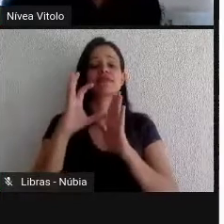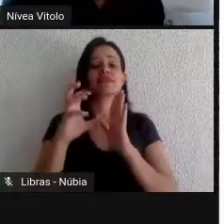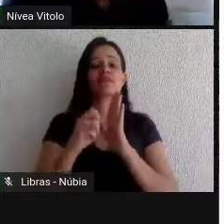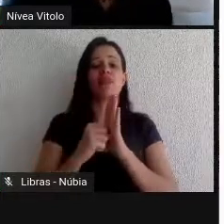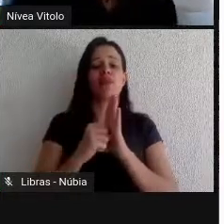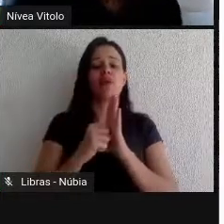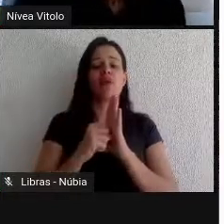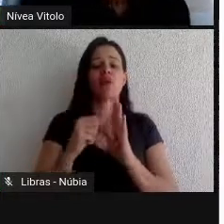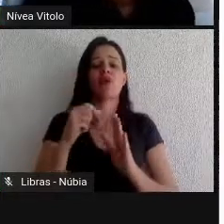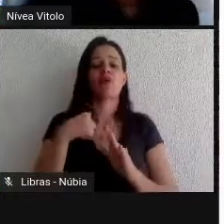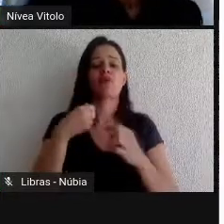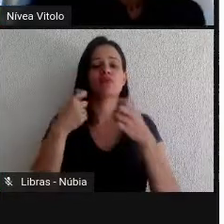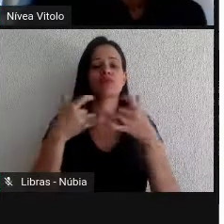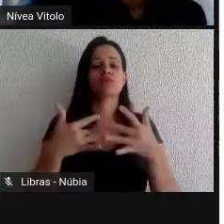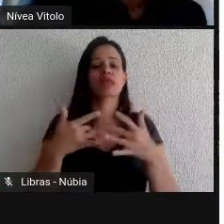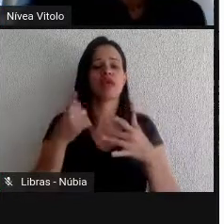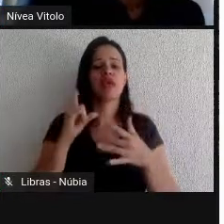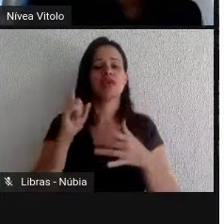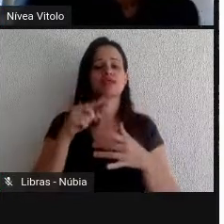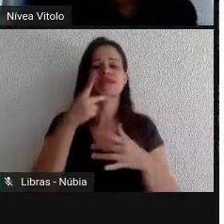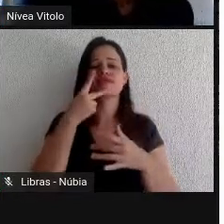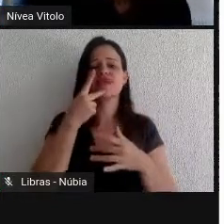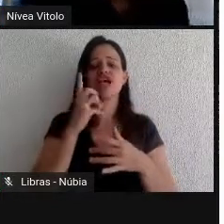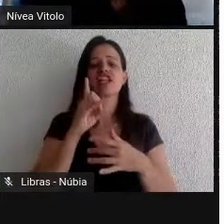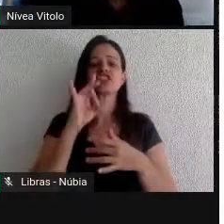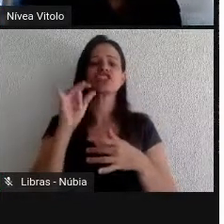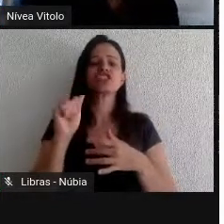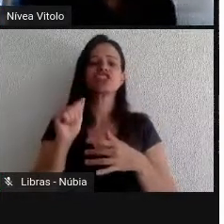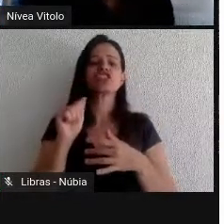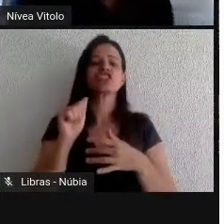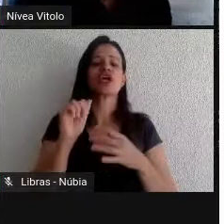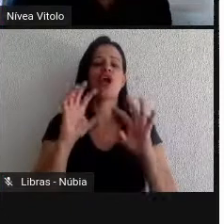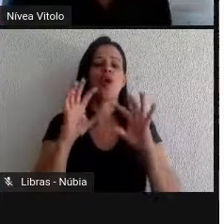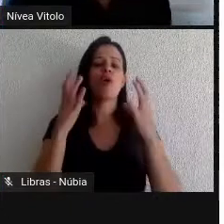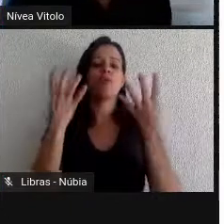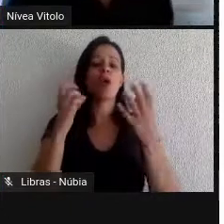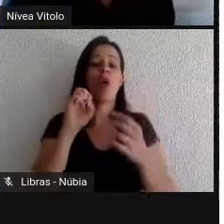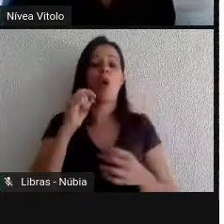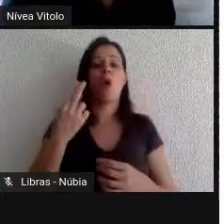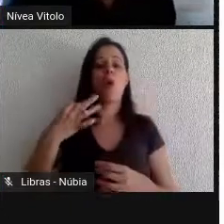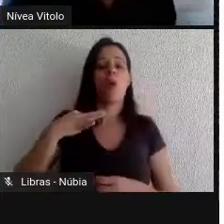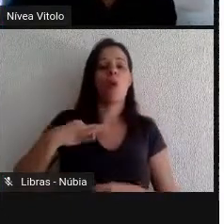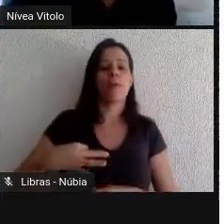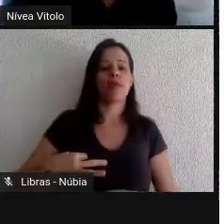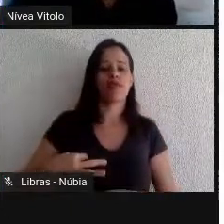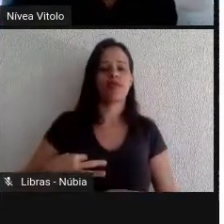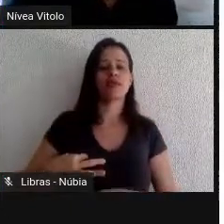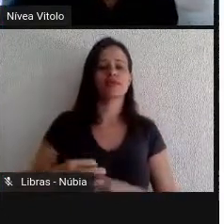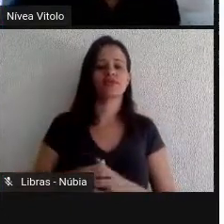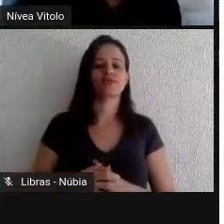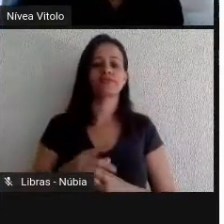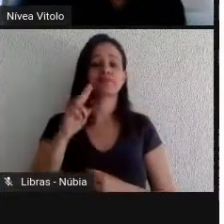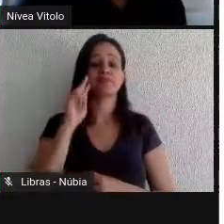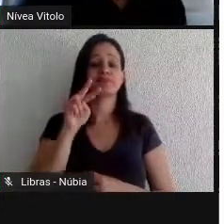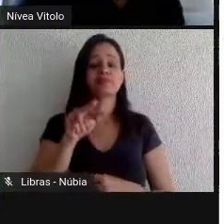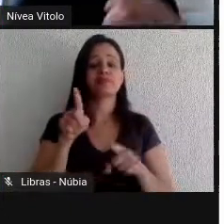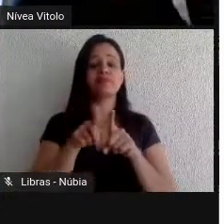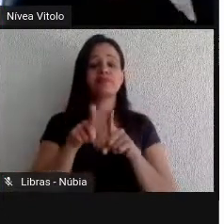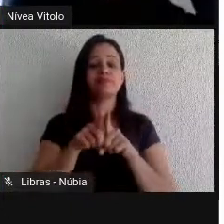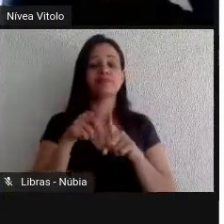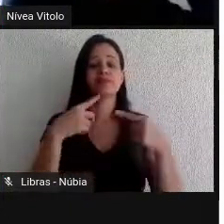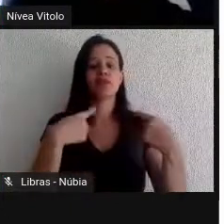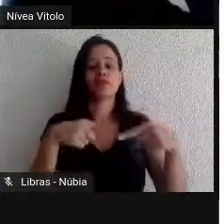que eu expliquei, que tratam de datas comemorativas ou homenagens. Então, a gente verifica também que as